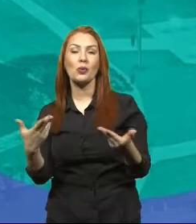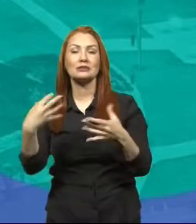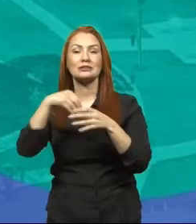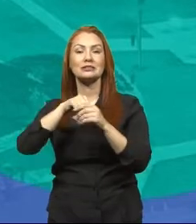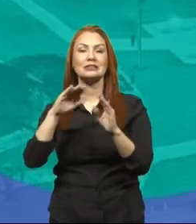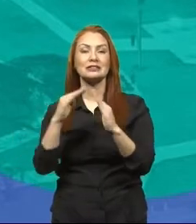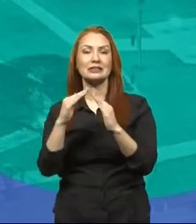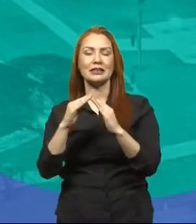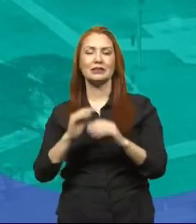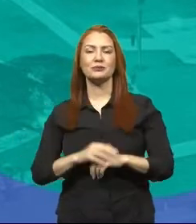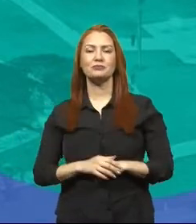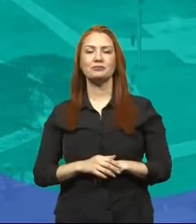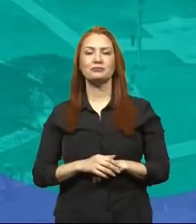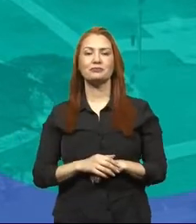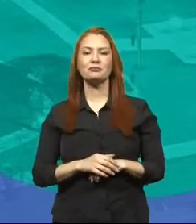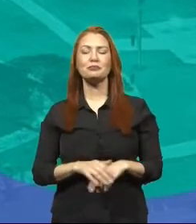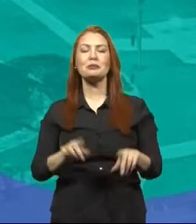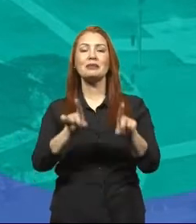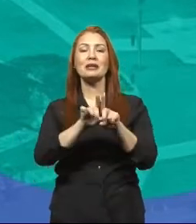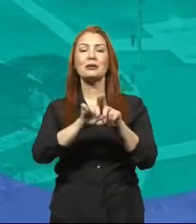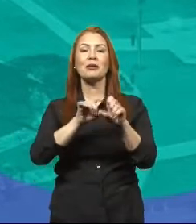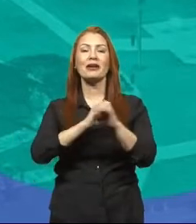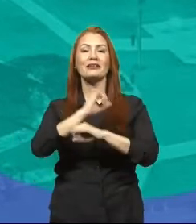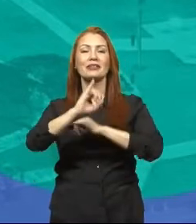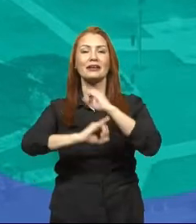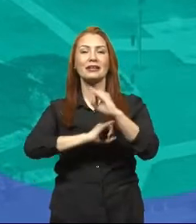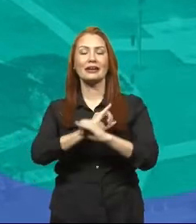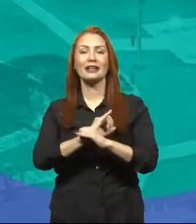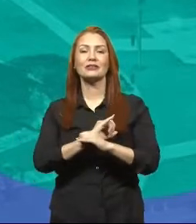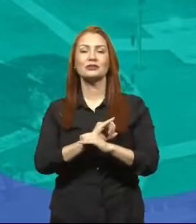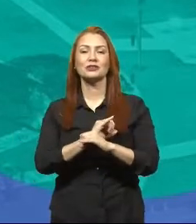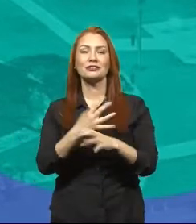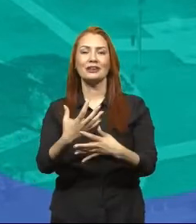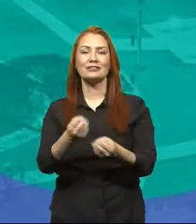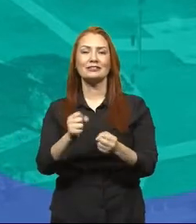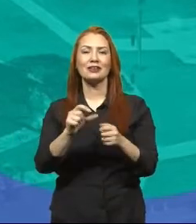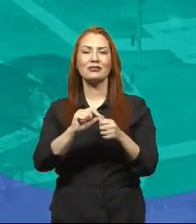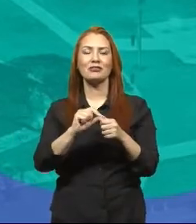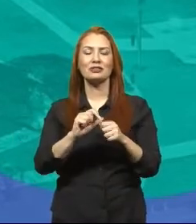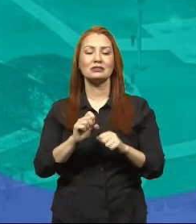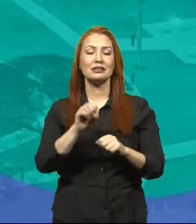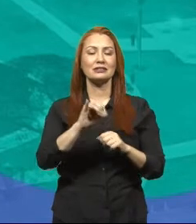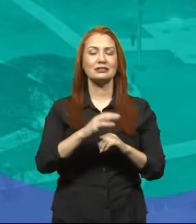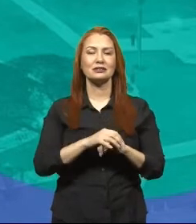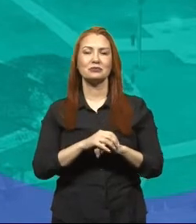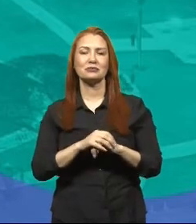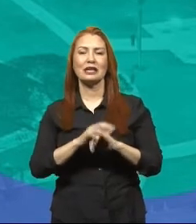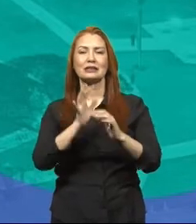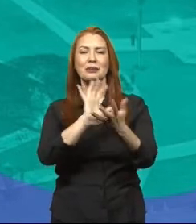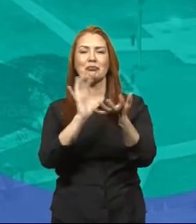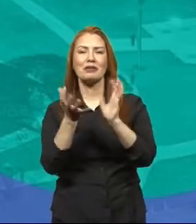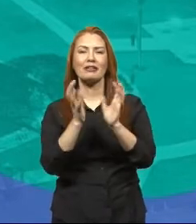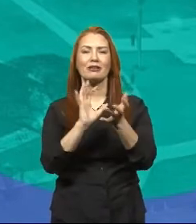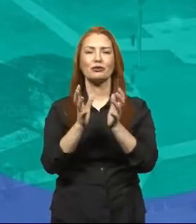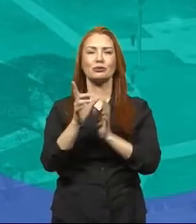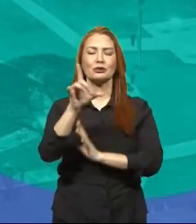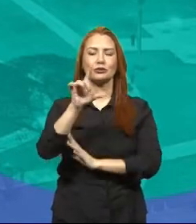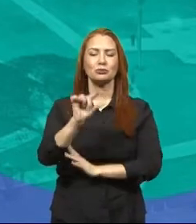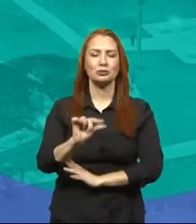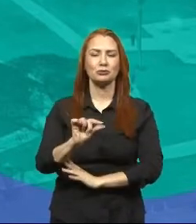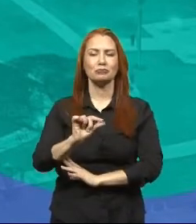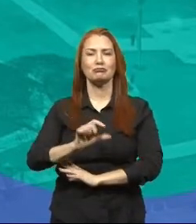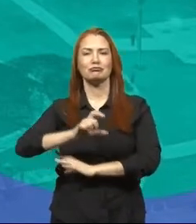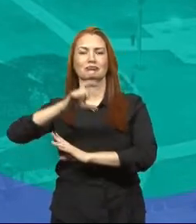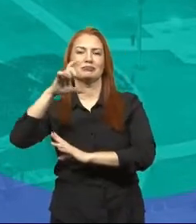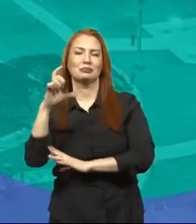preservar. E uma das coisas que a internet permitia ao ouvinte fazer era ficar verificando toda hora se a temperatura subiu ou desceu, se o ar-condicionado falhou ou